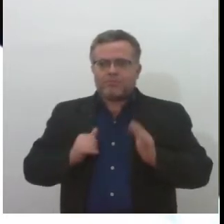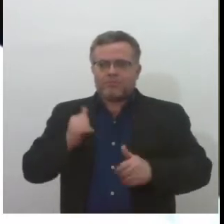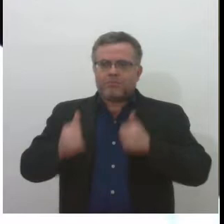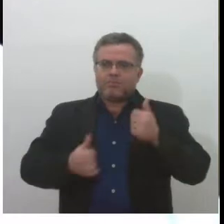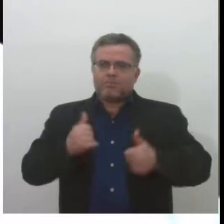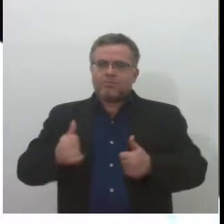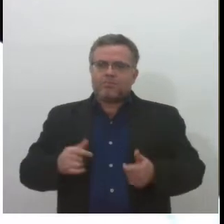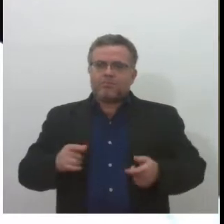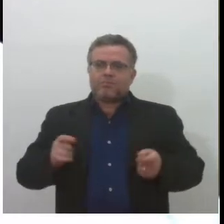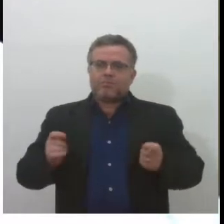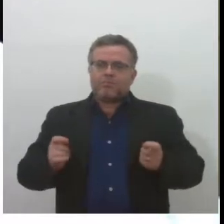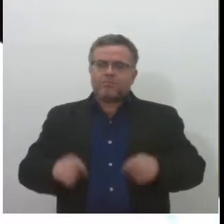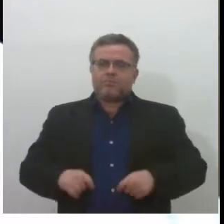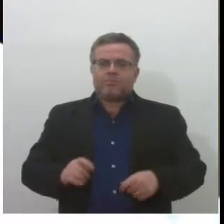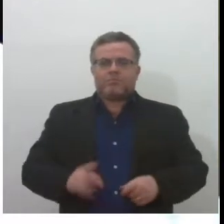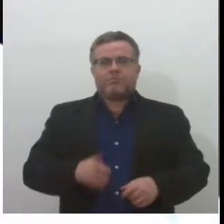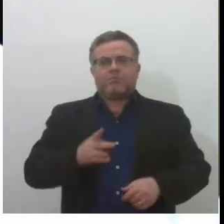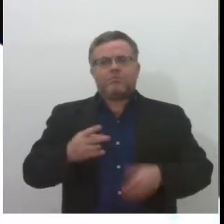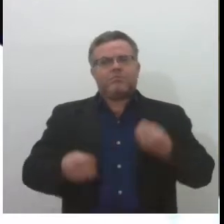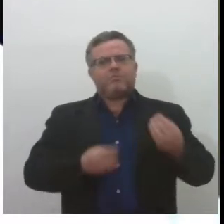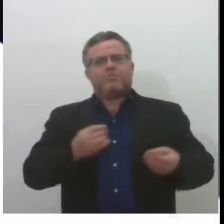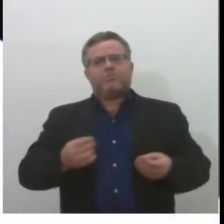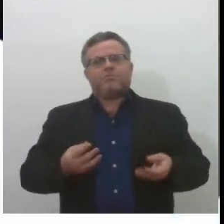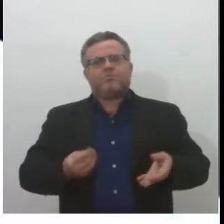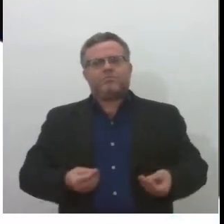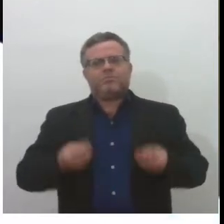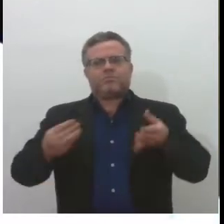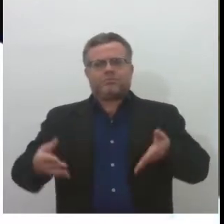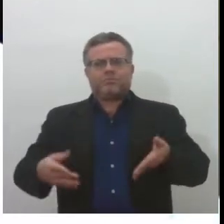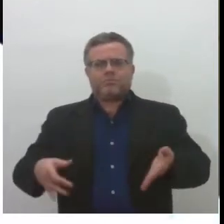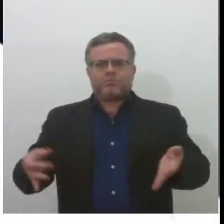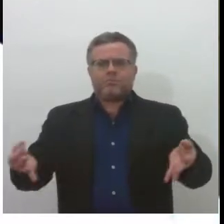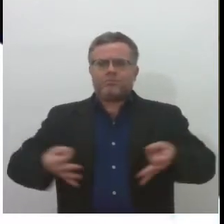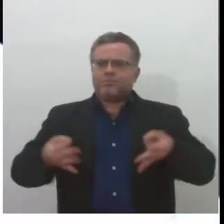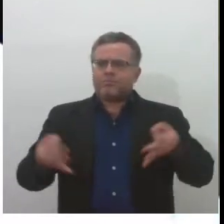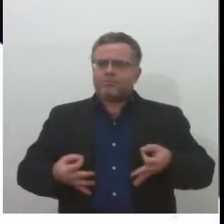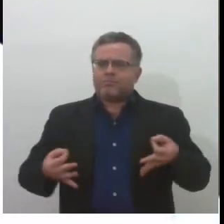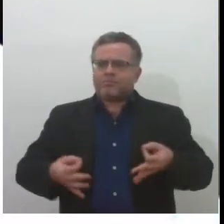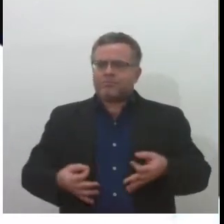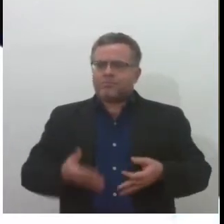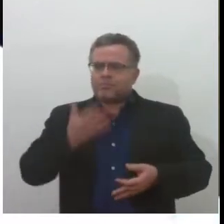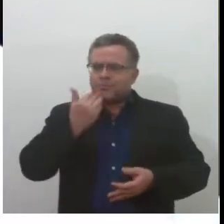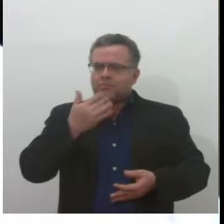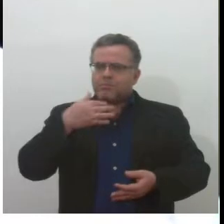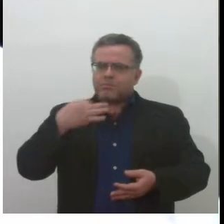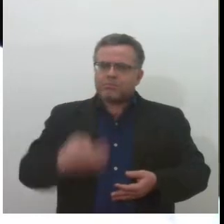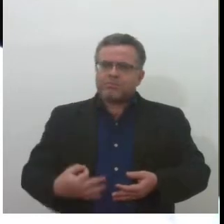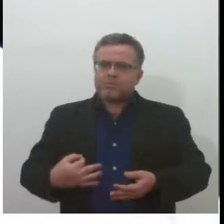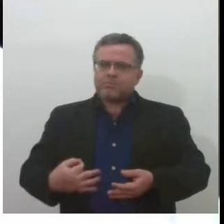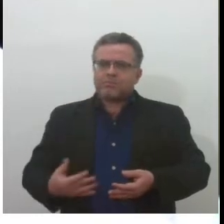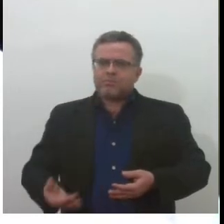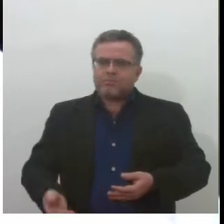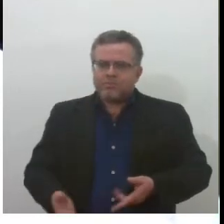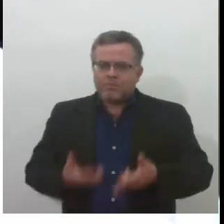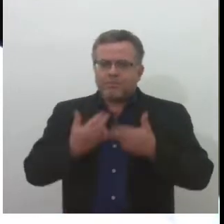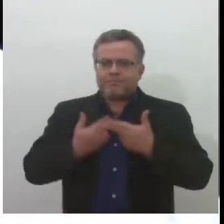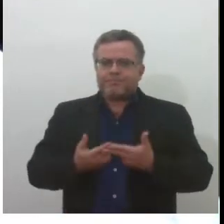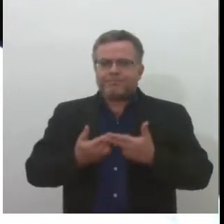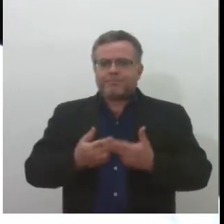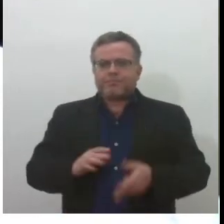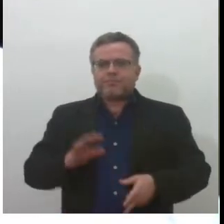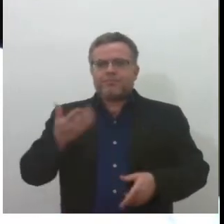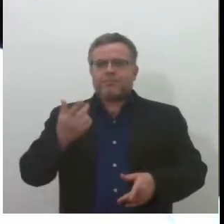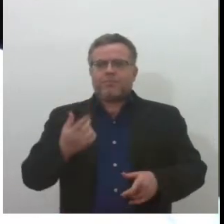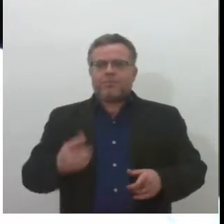para que ele possa ingerir a quantidade suficiente para poder esperar a próxima mamada que normalmente isso ocorre